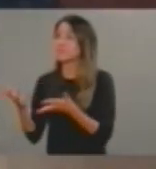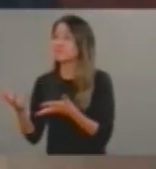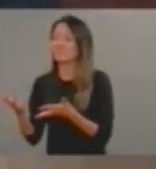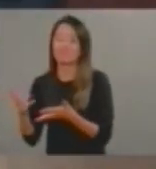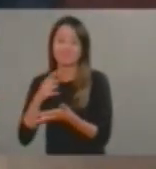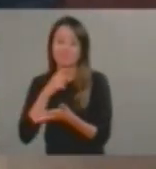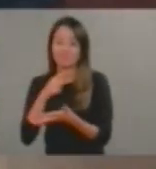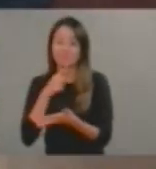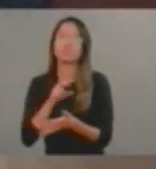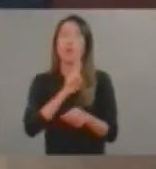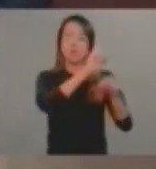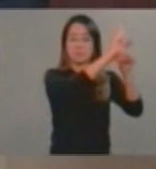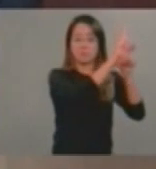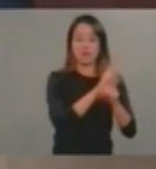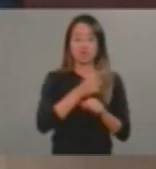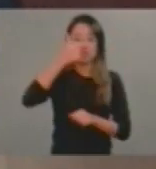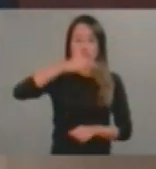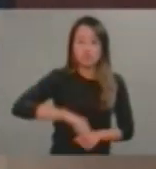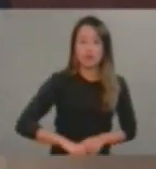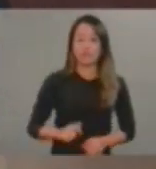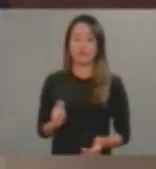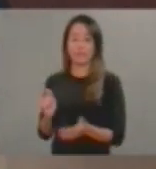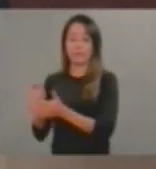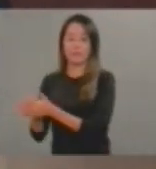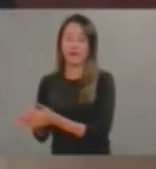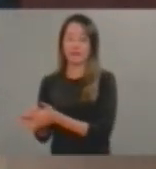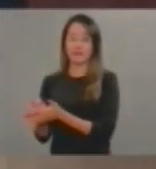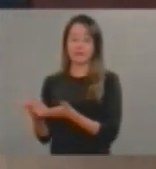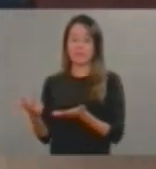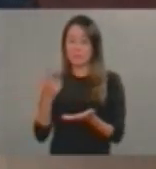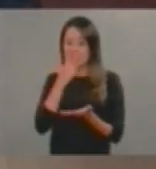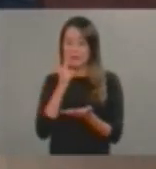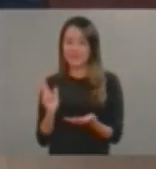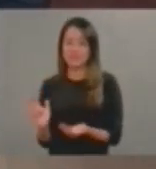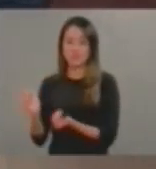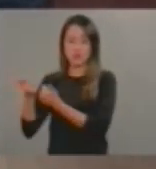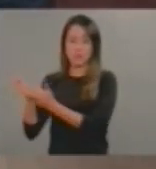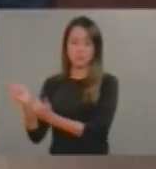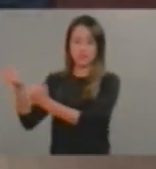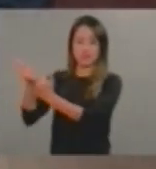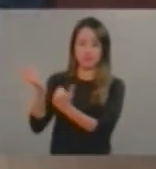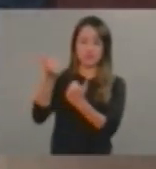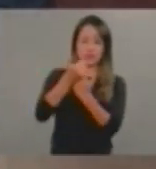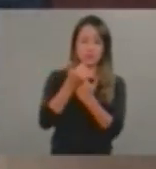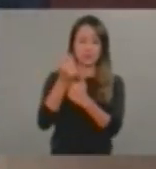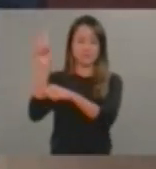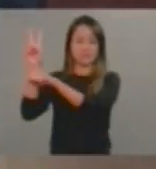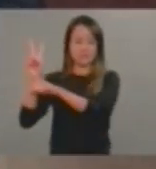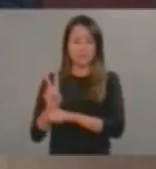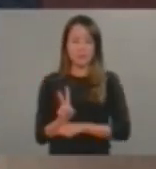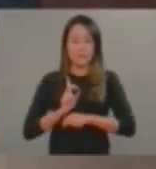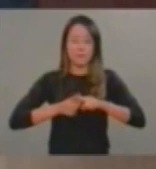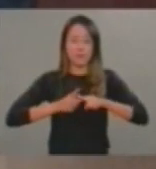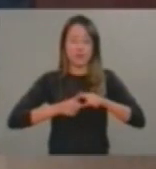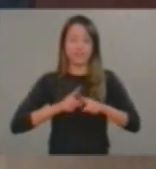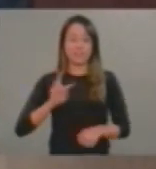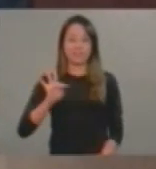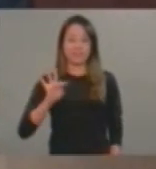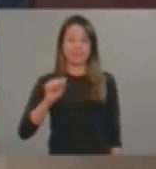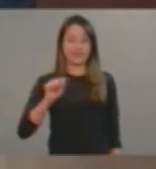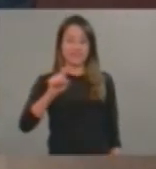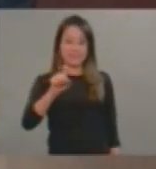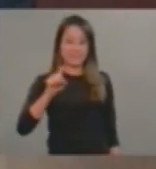operação de crédito onde ele vai captar dinheiro externo, porque as taxas de juros